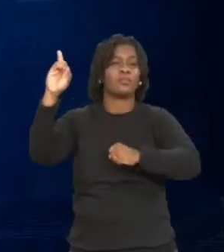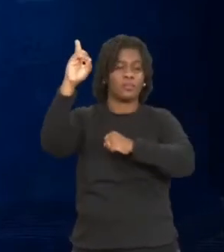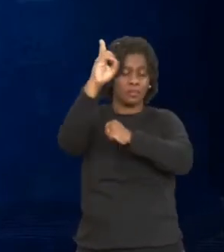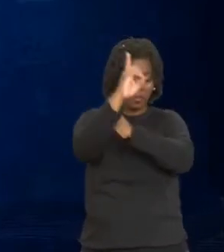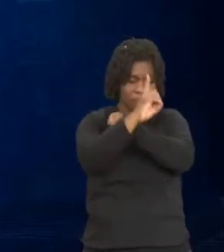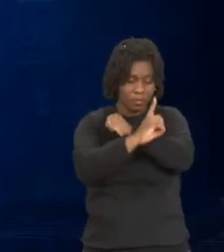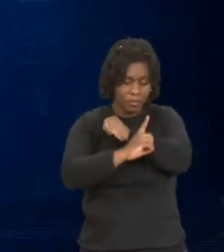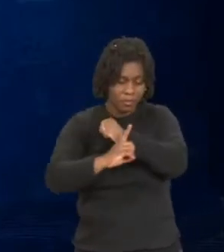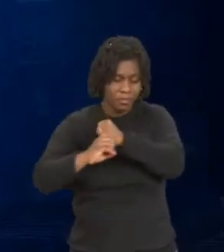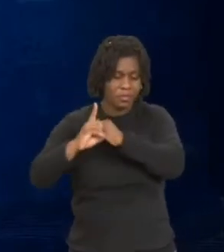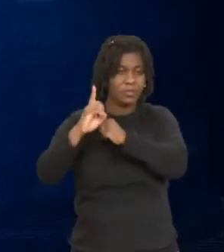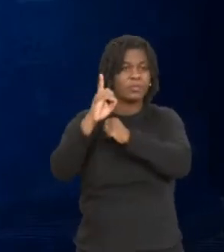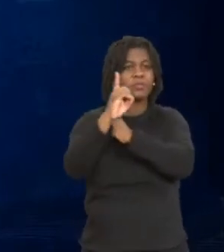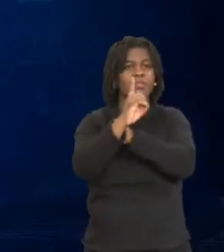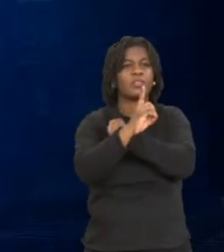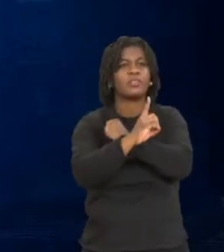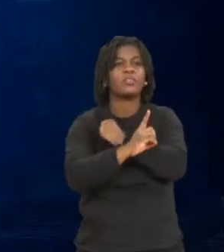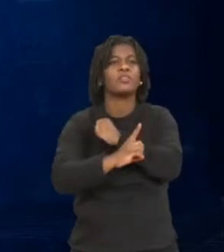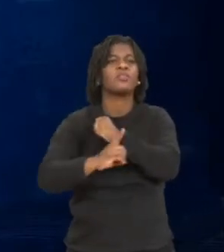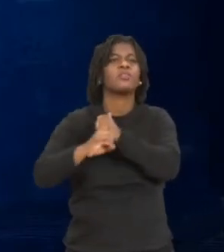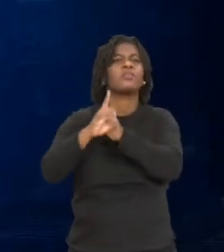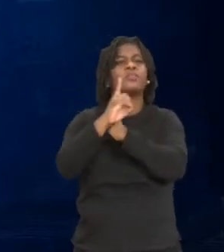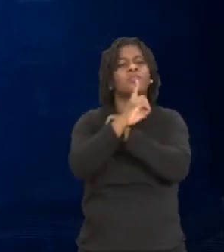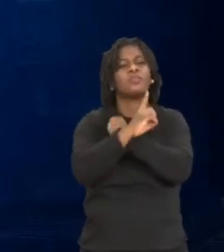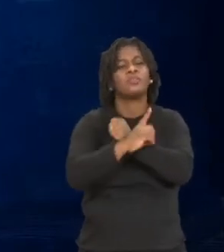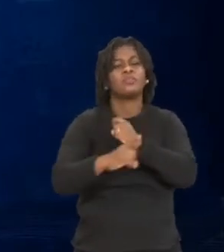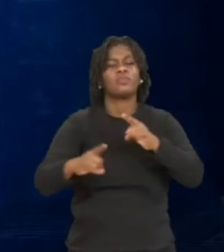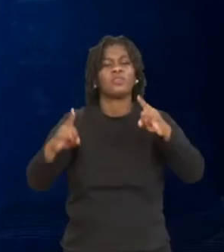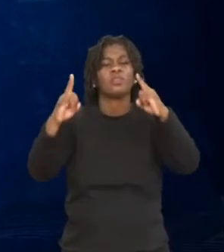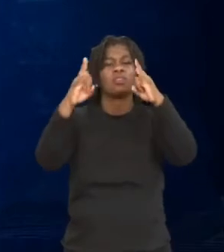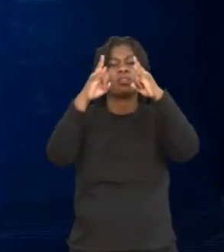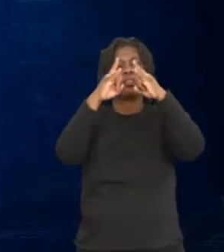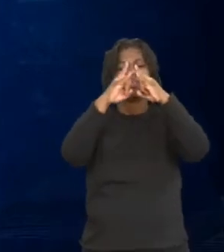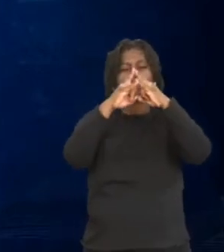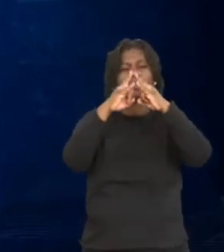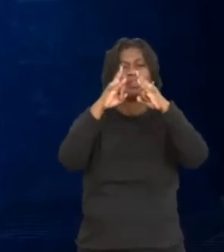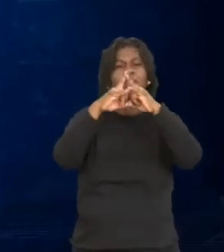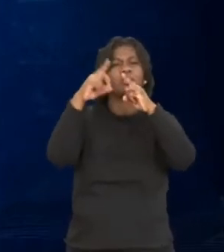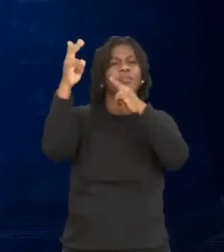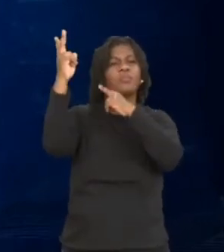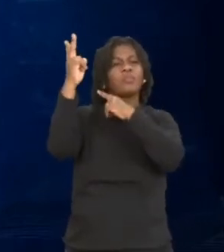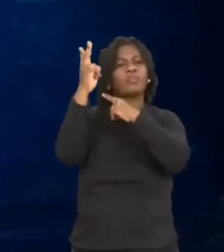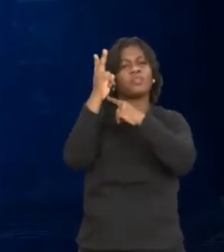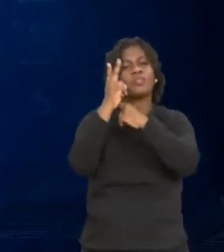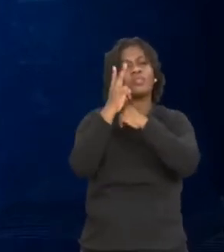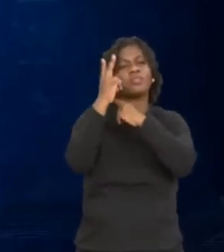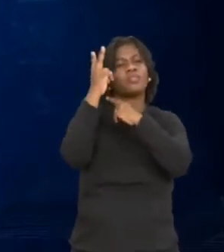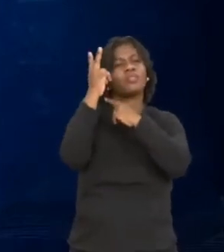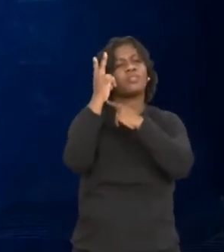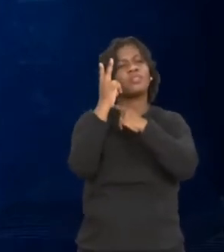Escudo, fortaleza e proteção. Escudo, fortaleza e